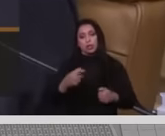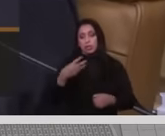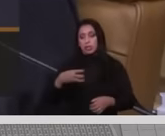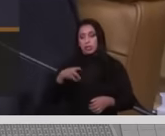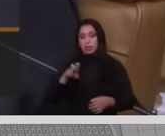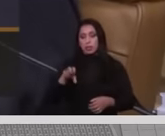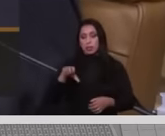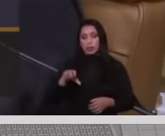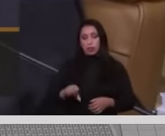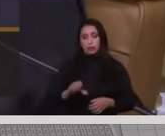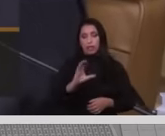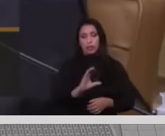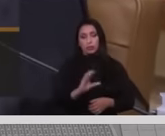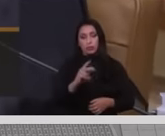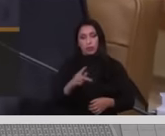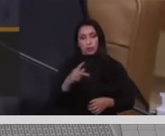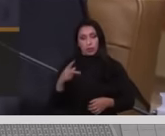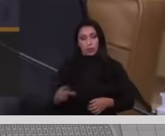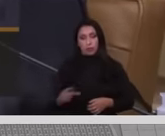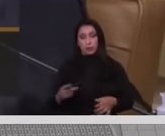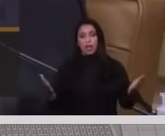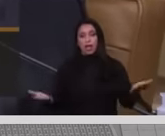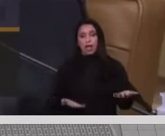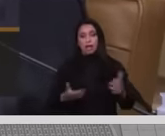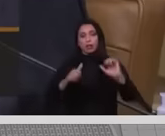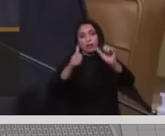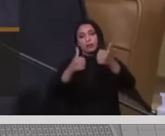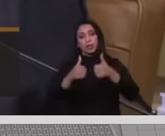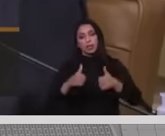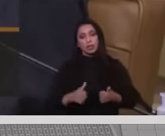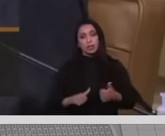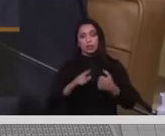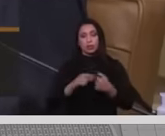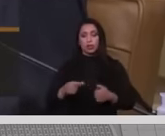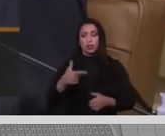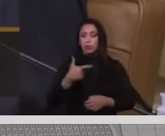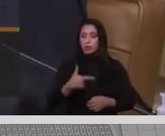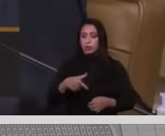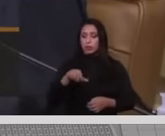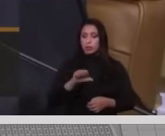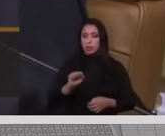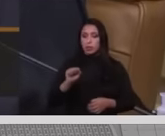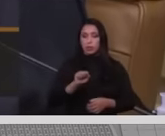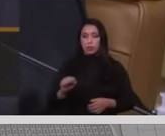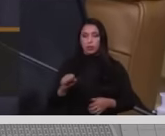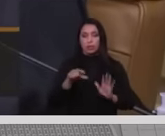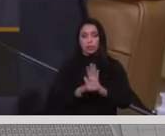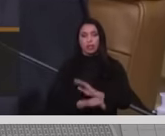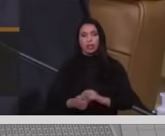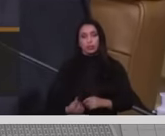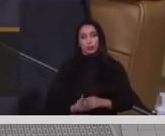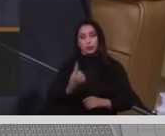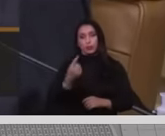Então, independentemente aí de haver ou não a configuração da tentativa do golpe, como a gente estava